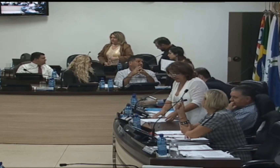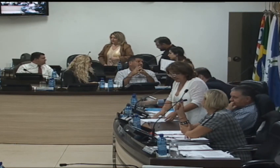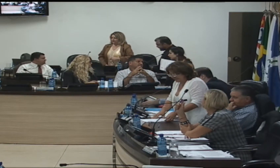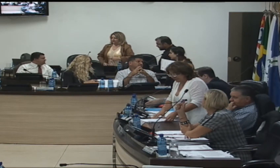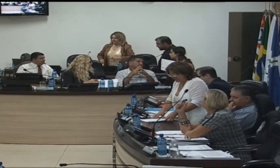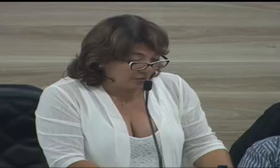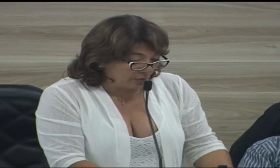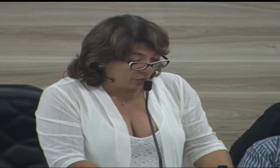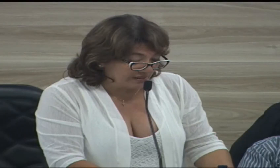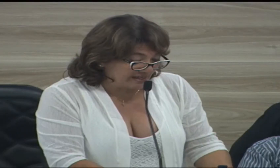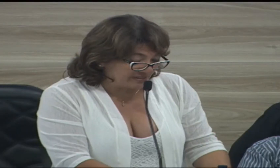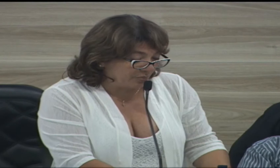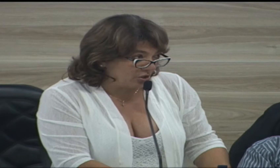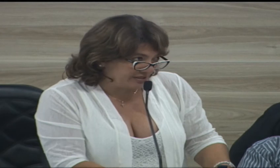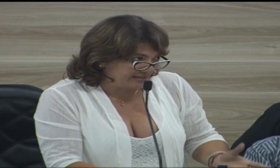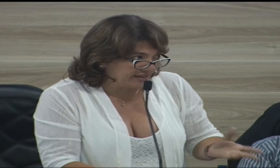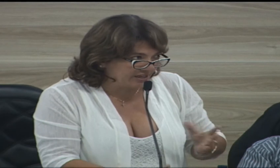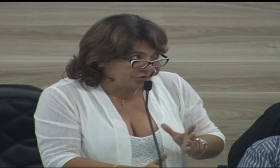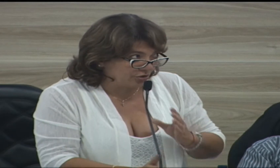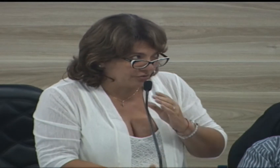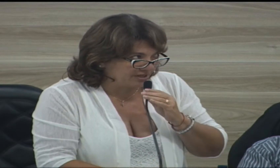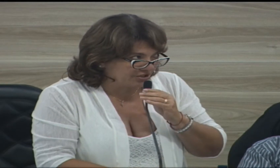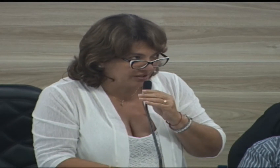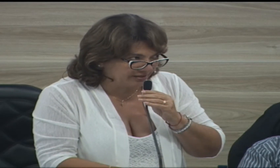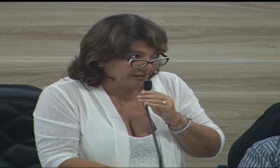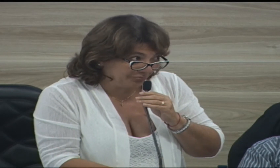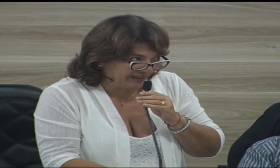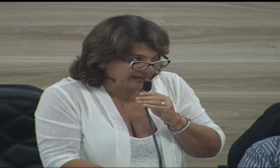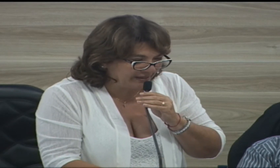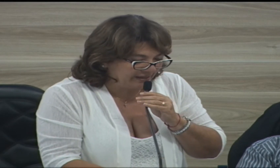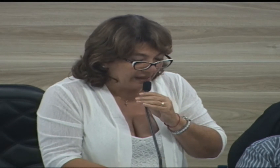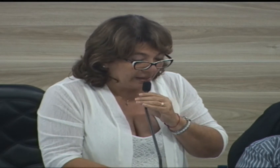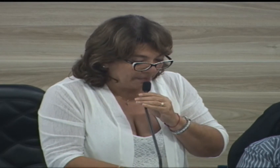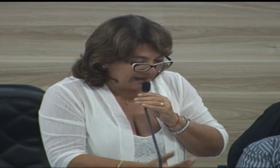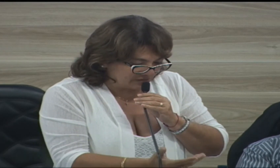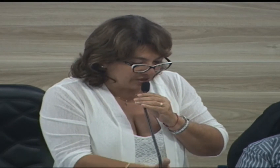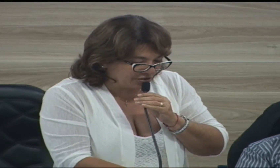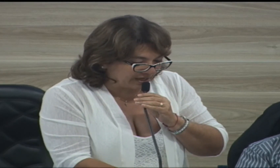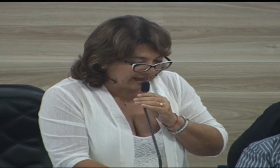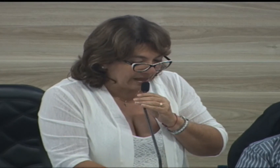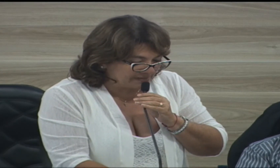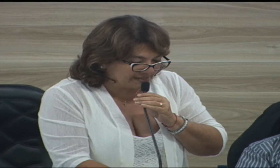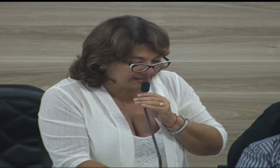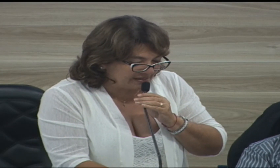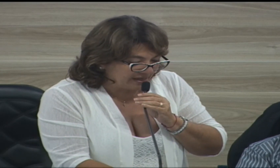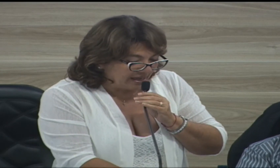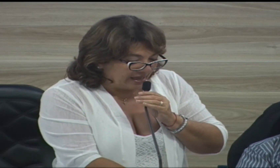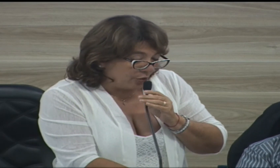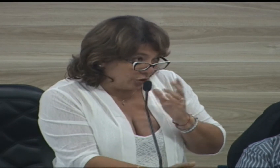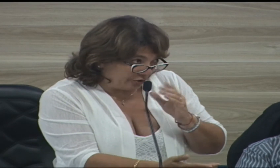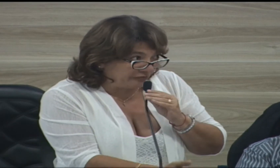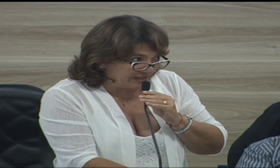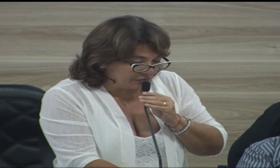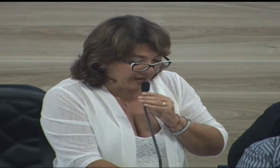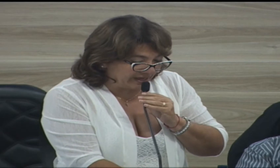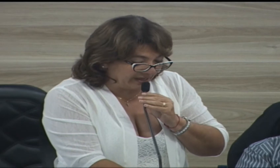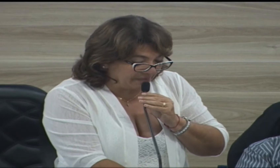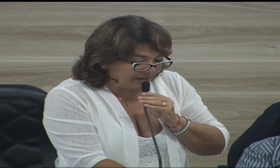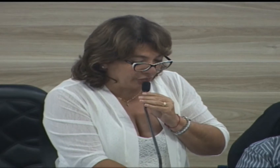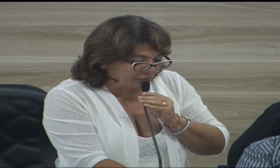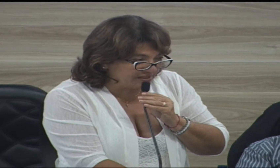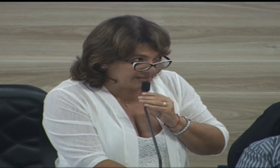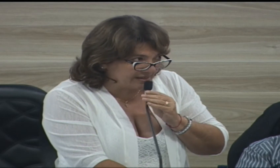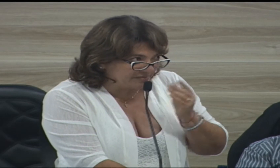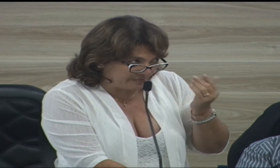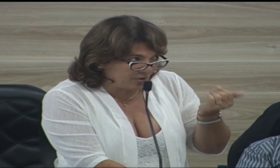assim, essa questão, algumas respostas aqui, é lógico que a gente não tem, mas eu acho que cabe sim. Hoje eu fiz o